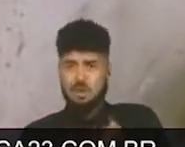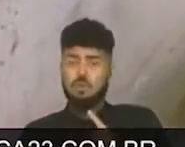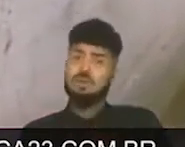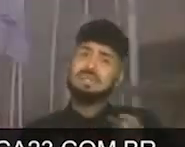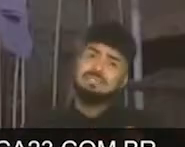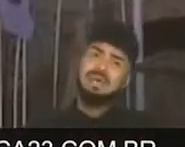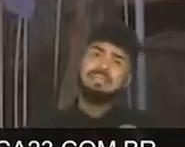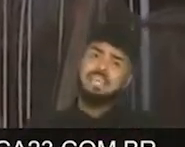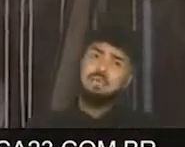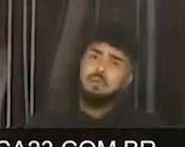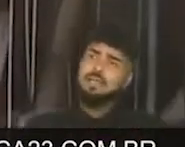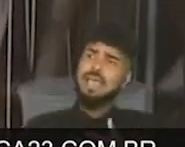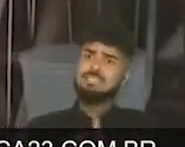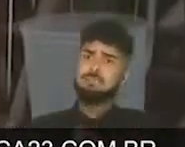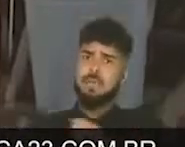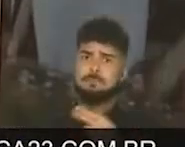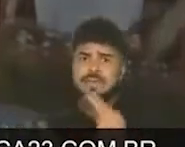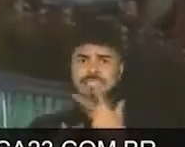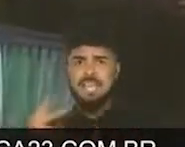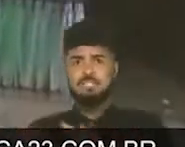crianças possam receber o presente antes do Natal.